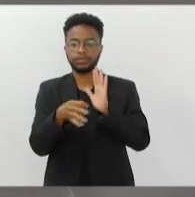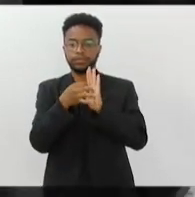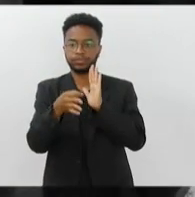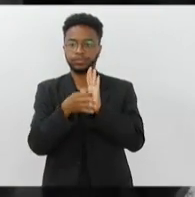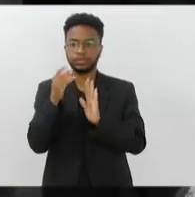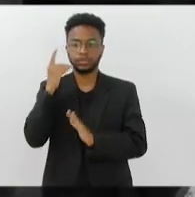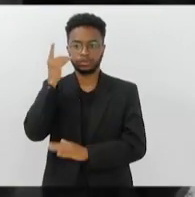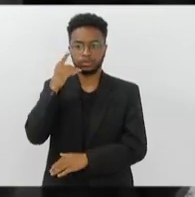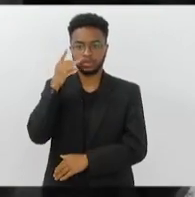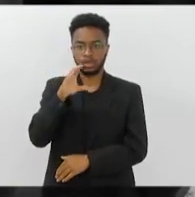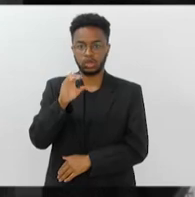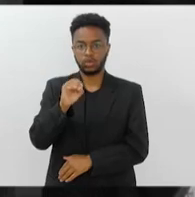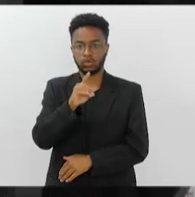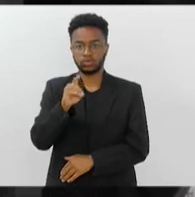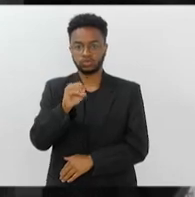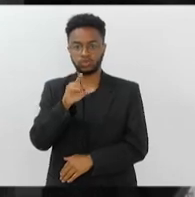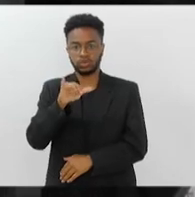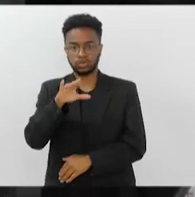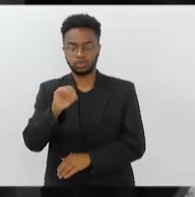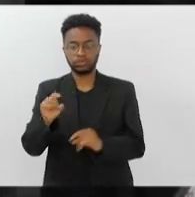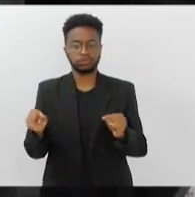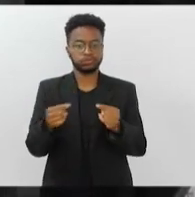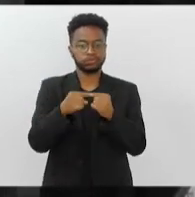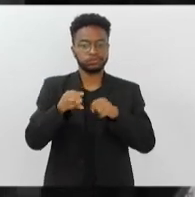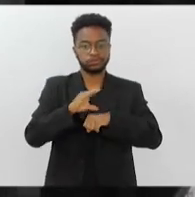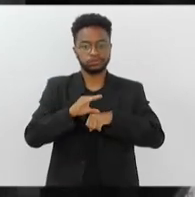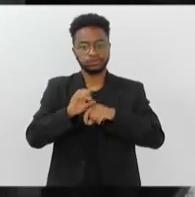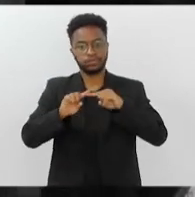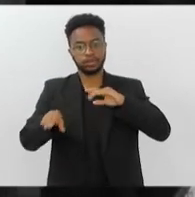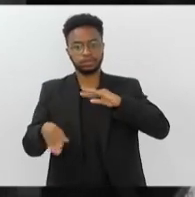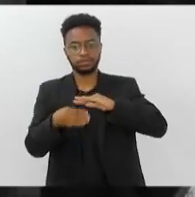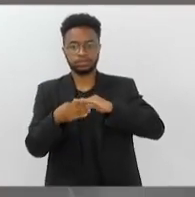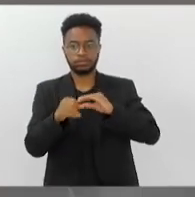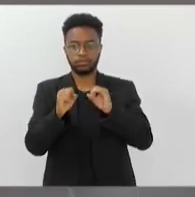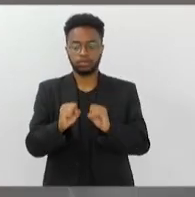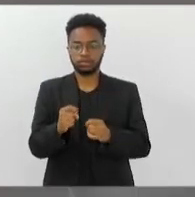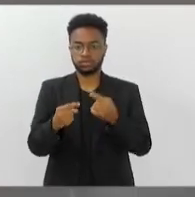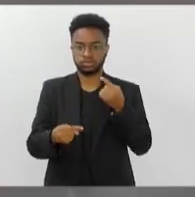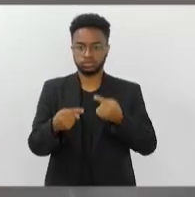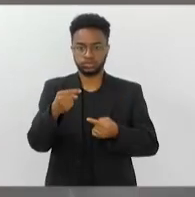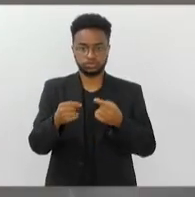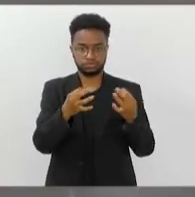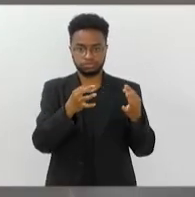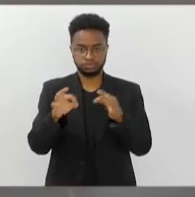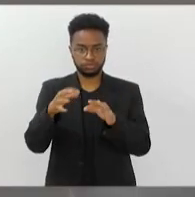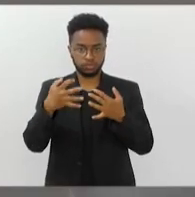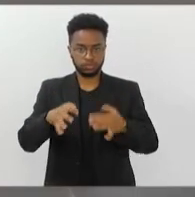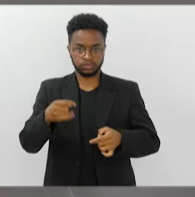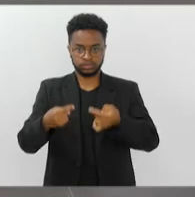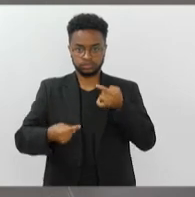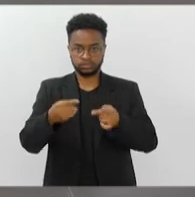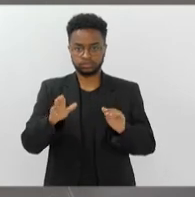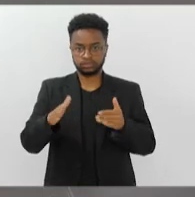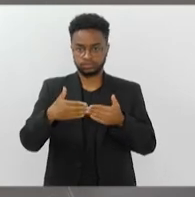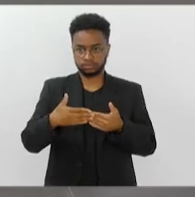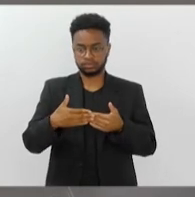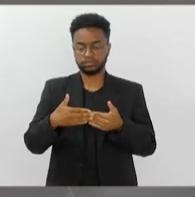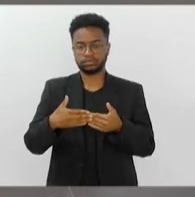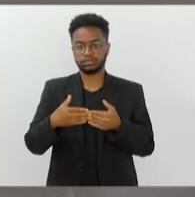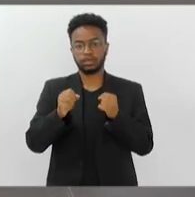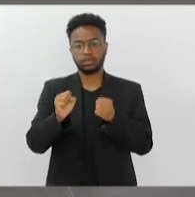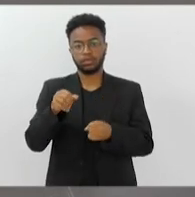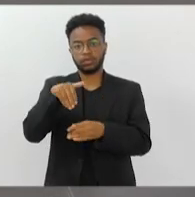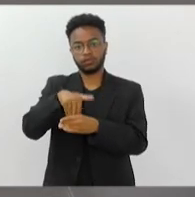Cozolino. Pela constitucionalidade com emendas. Em discussão. Não havendo o que queira discutir, encerrada a discussão.